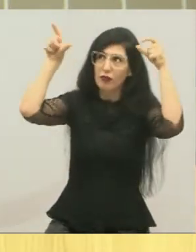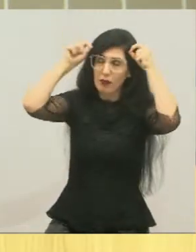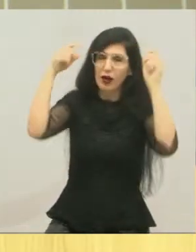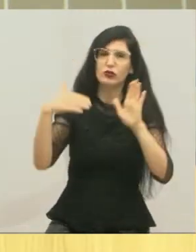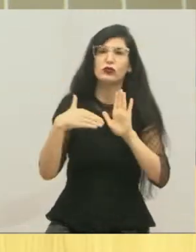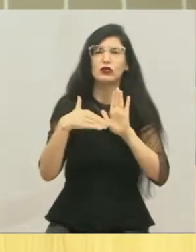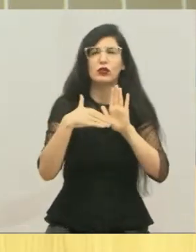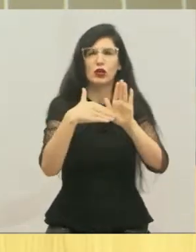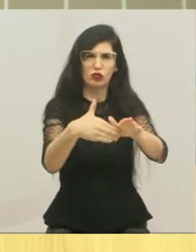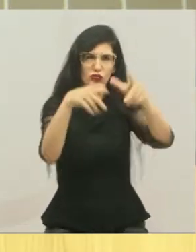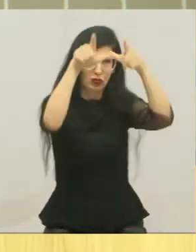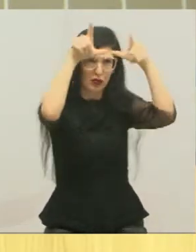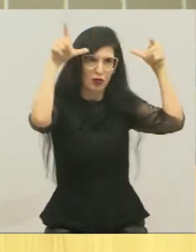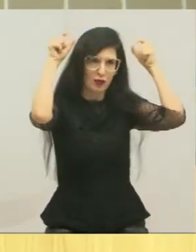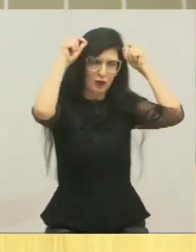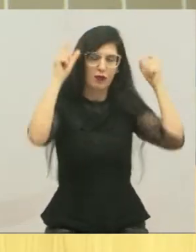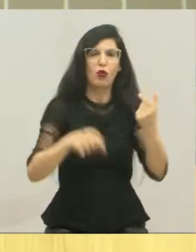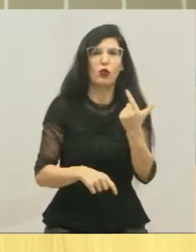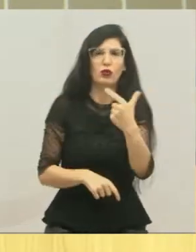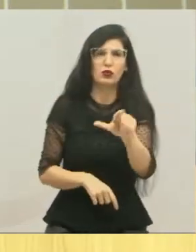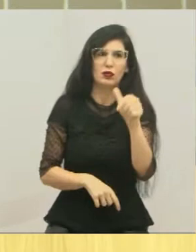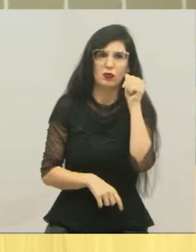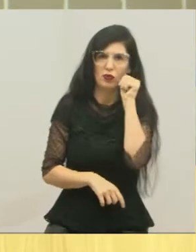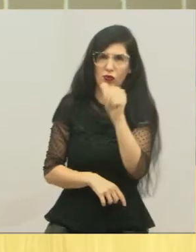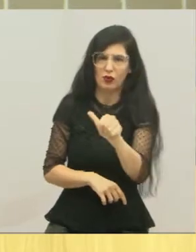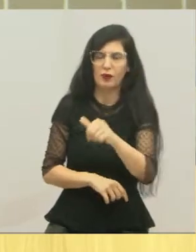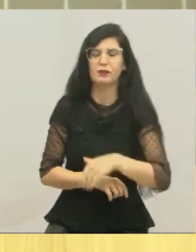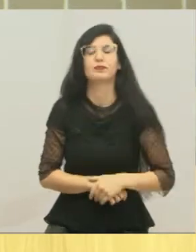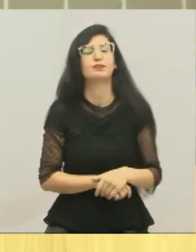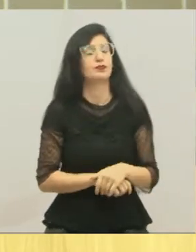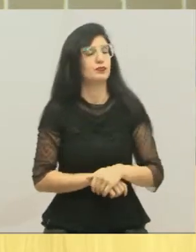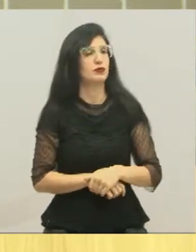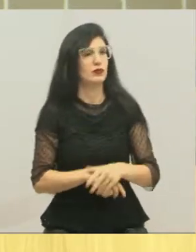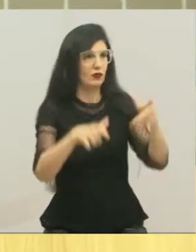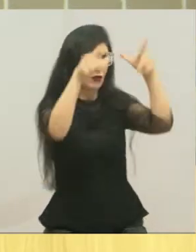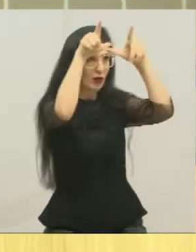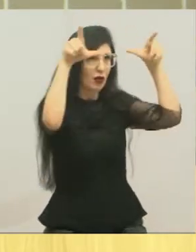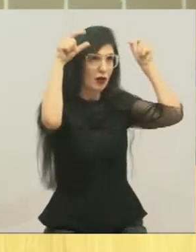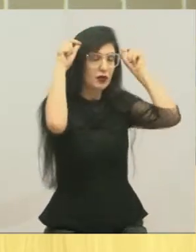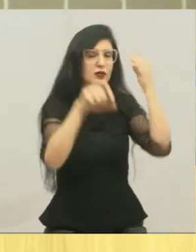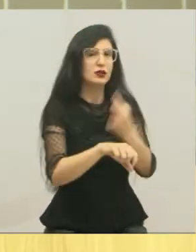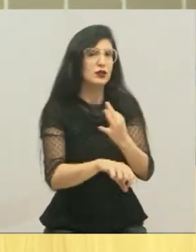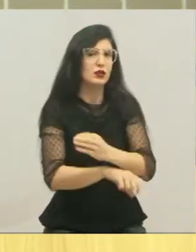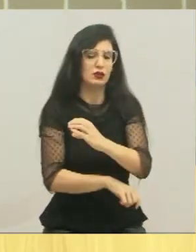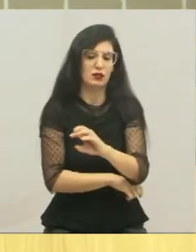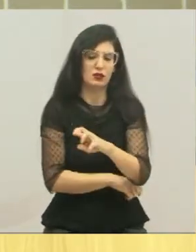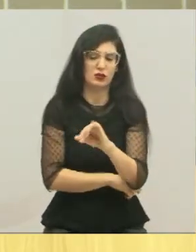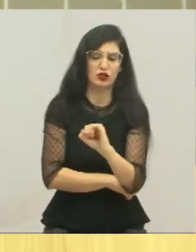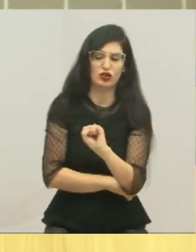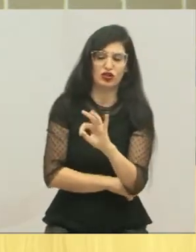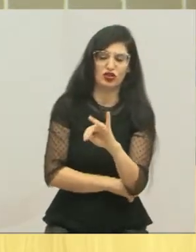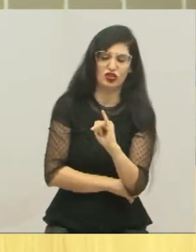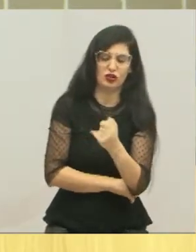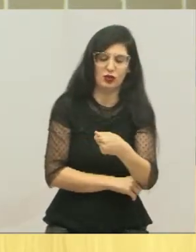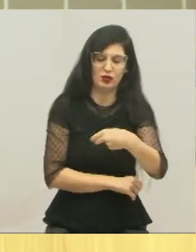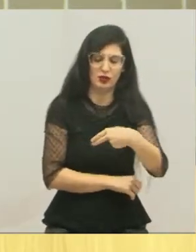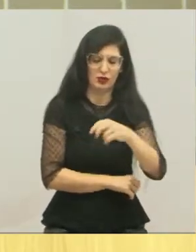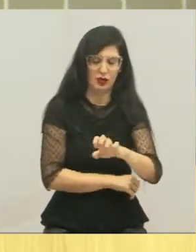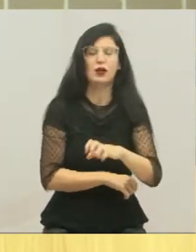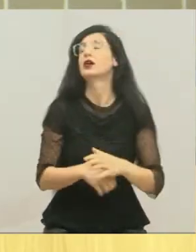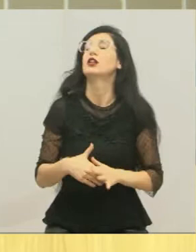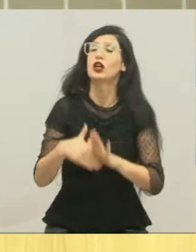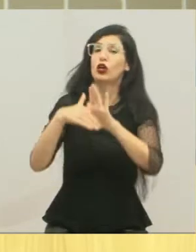Rafaela Lutz Marques, a técnica de enfermagem Cristiane Pinheiro de Oliveira, auxiliar